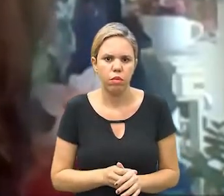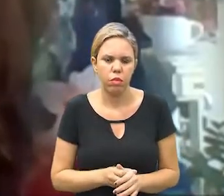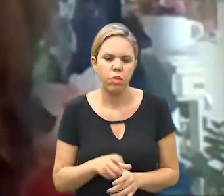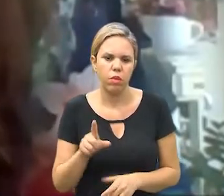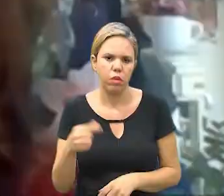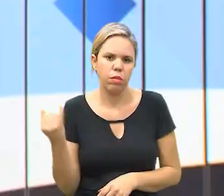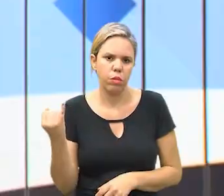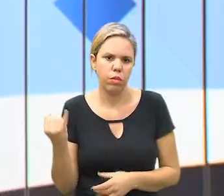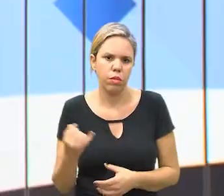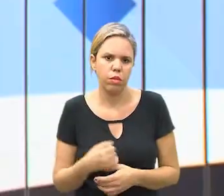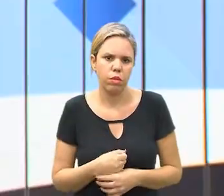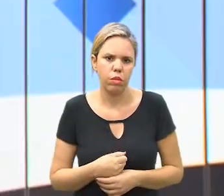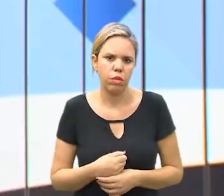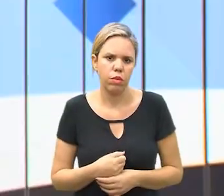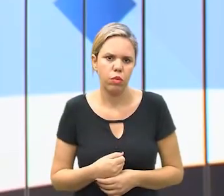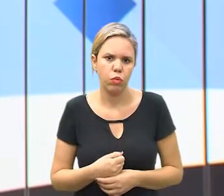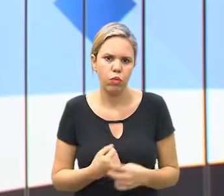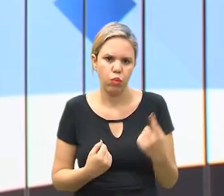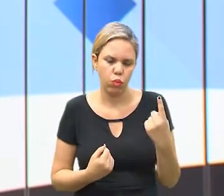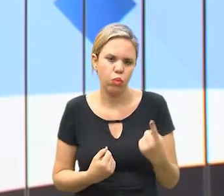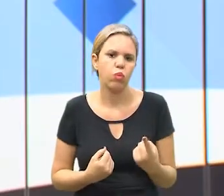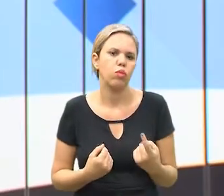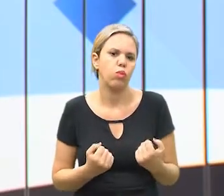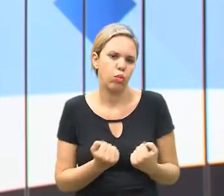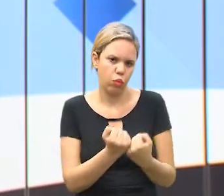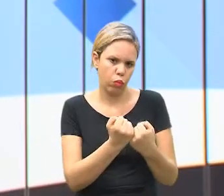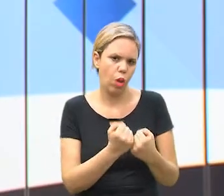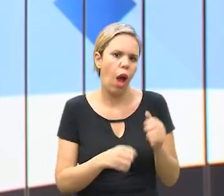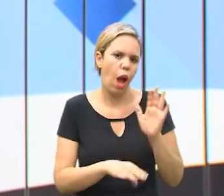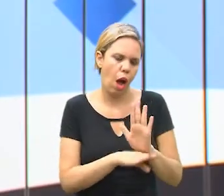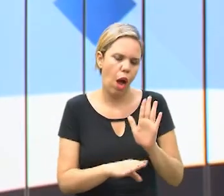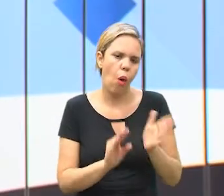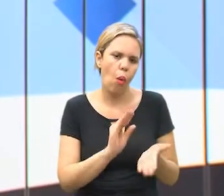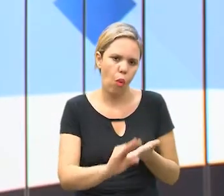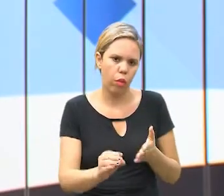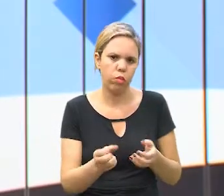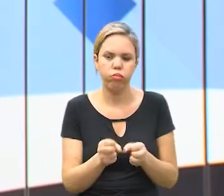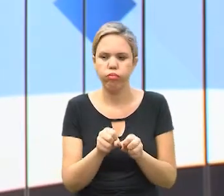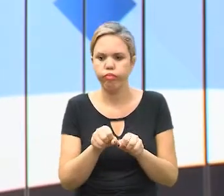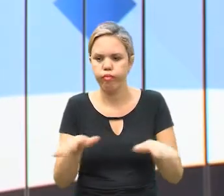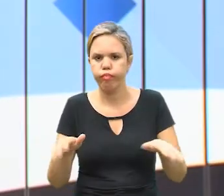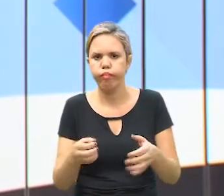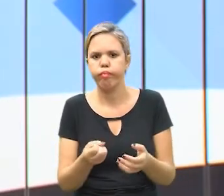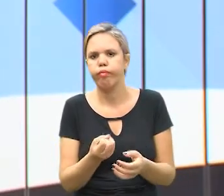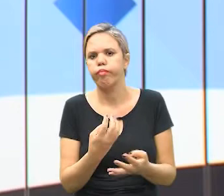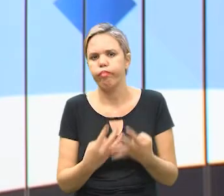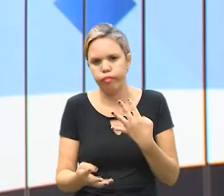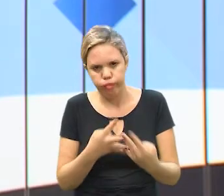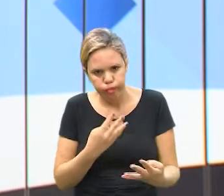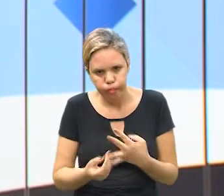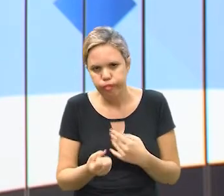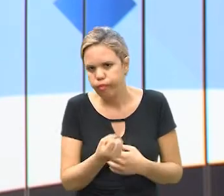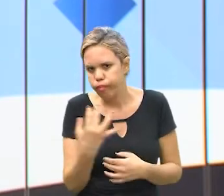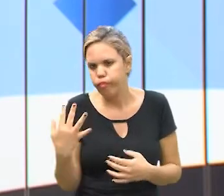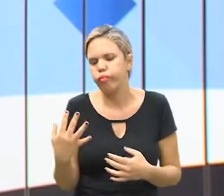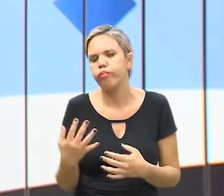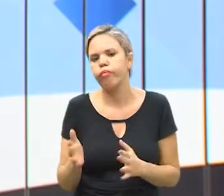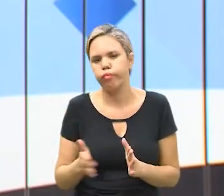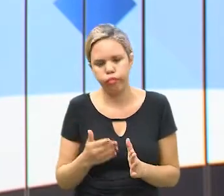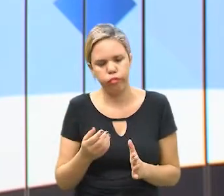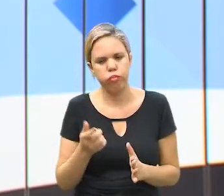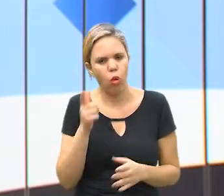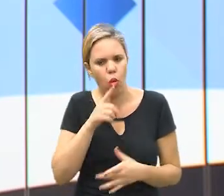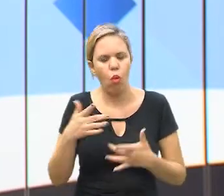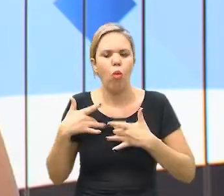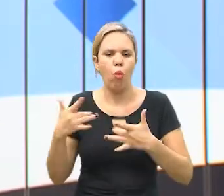muito importante, Acho que né? um gesto ele acaba se multiplicando, né, Vera? A Com pessoa que doa, certeza.